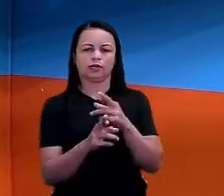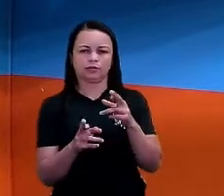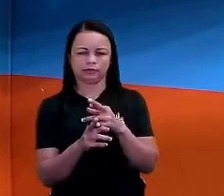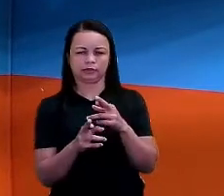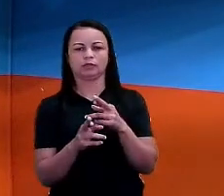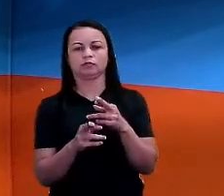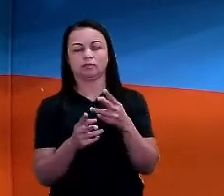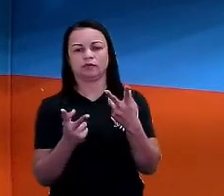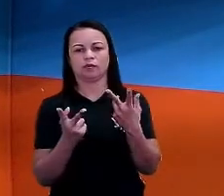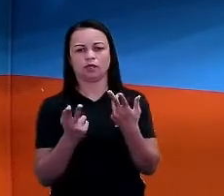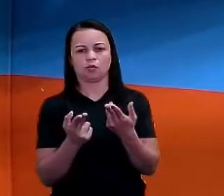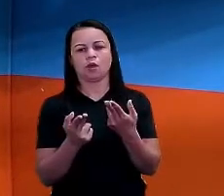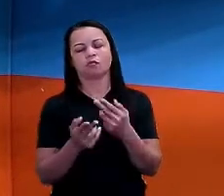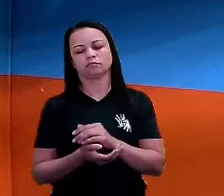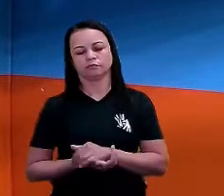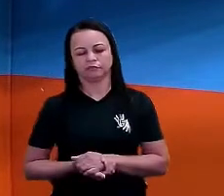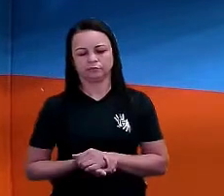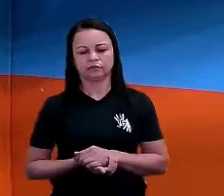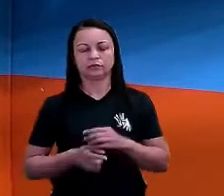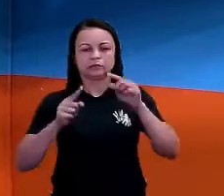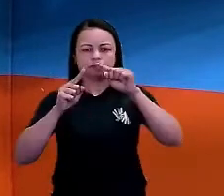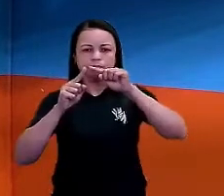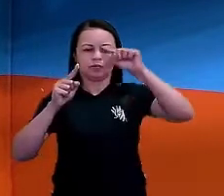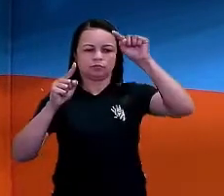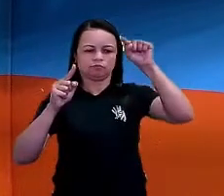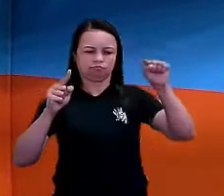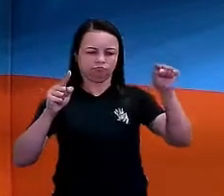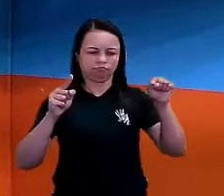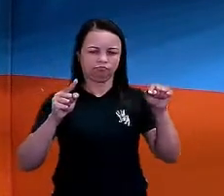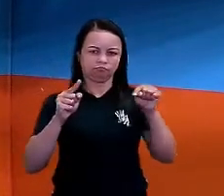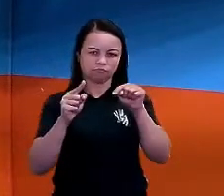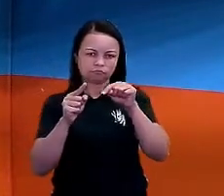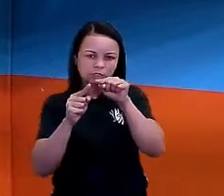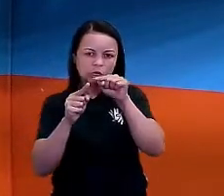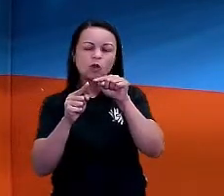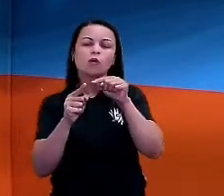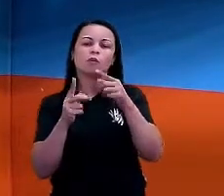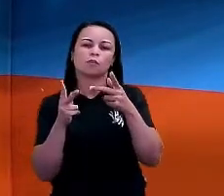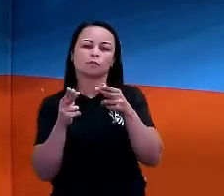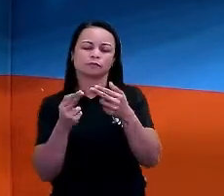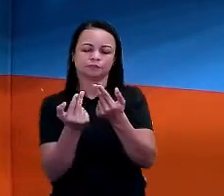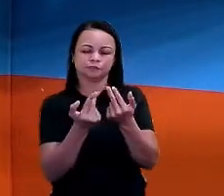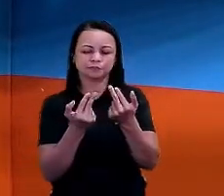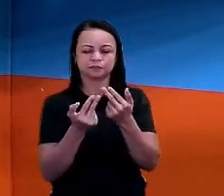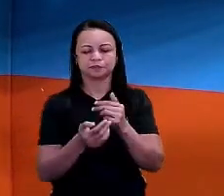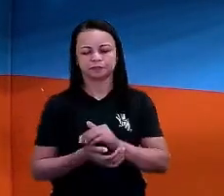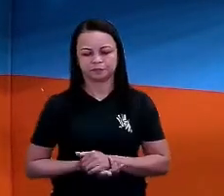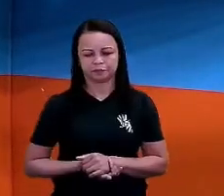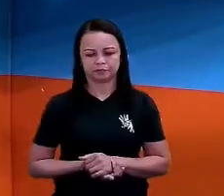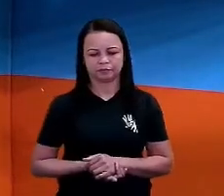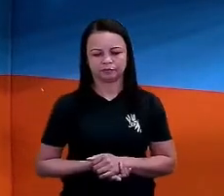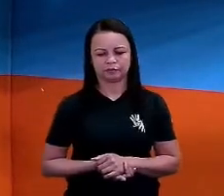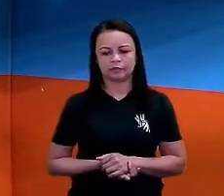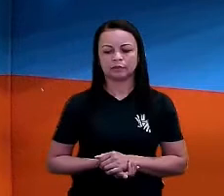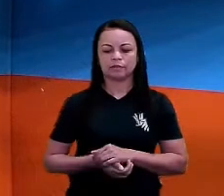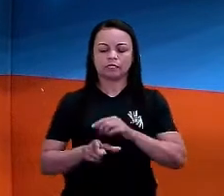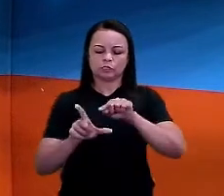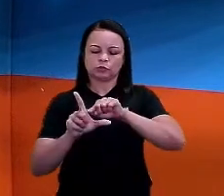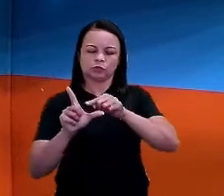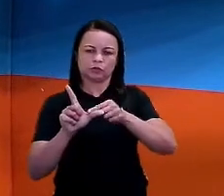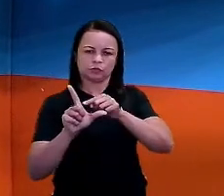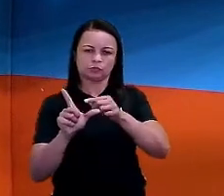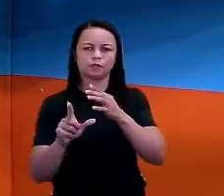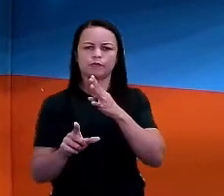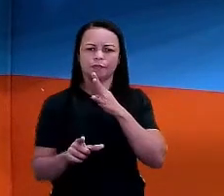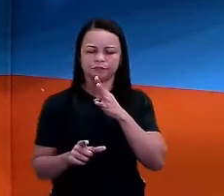ângulos iguais, tá? Medidas de lados iguais e ângulos iguais. Então, se a medida de um ângulo interno é